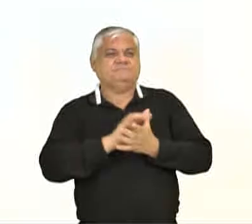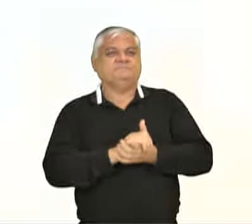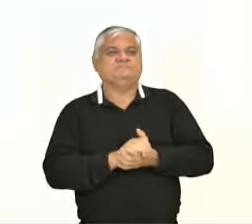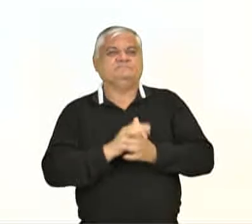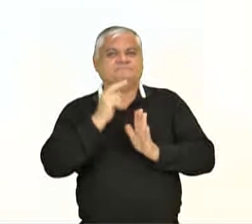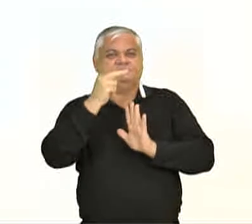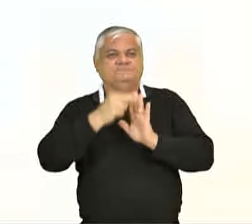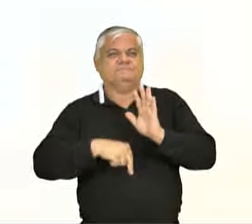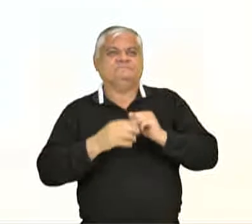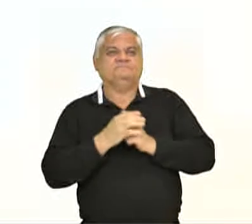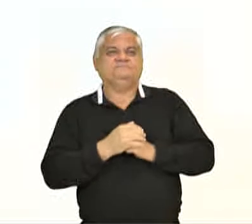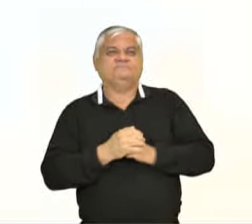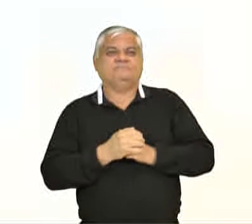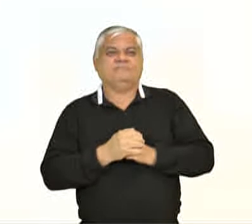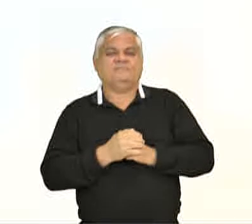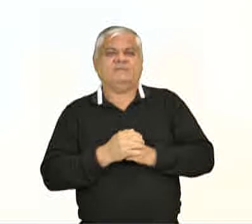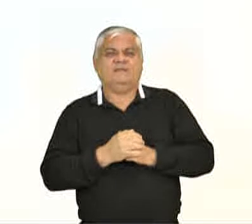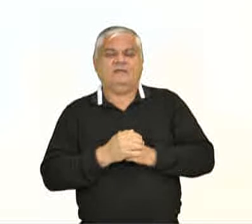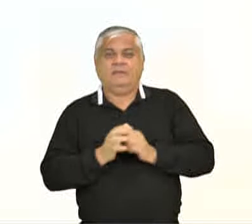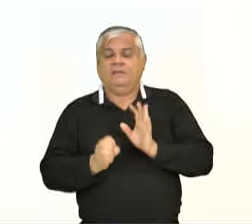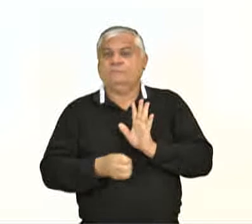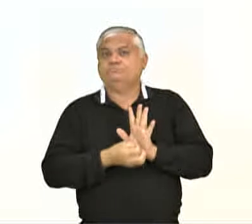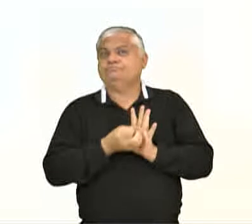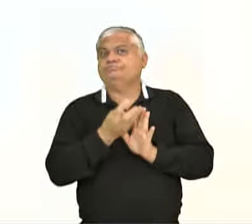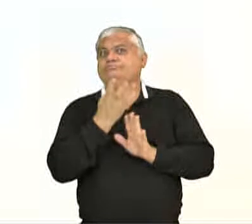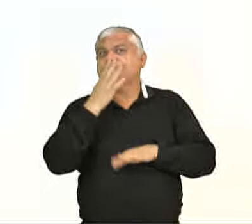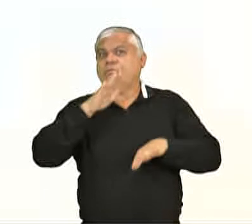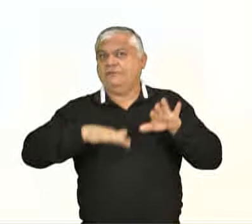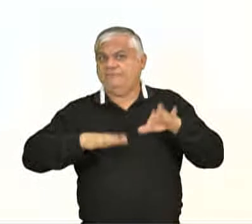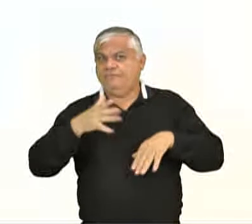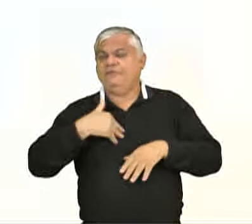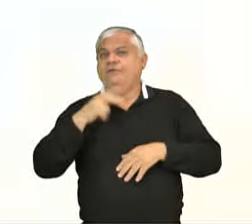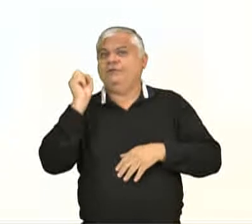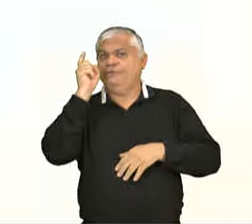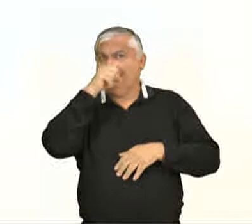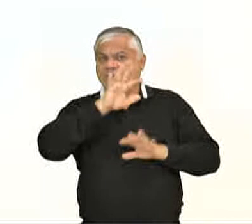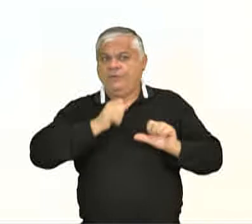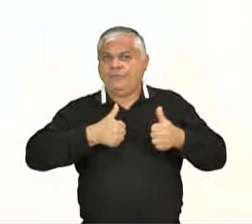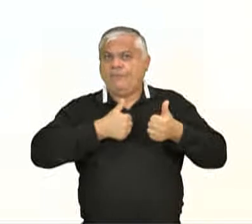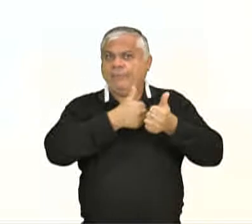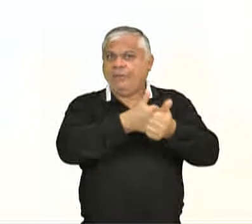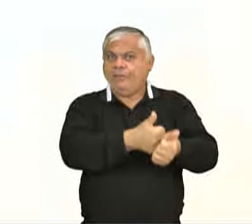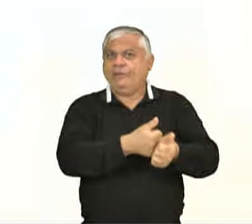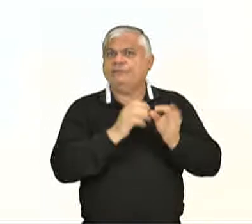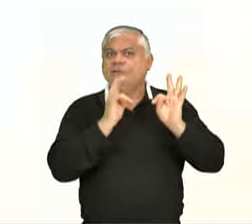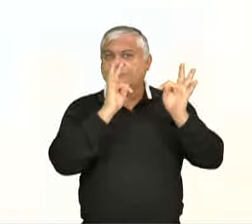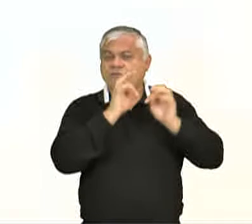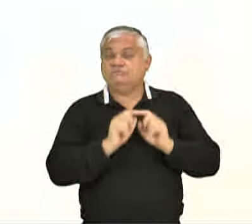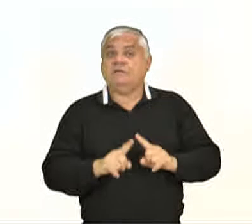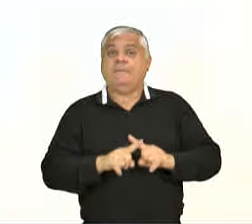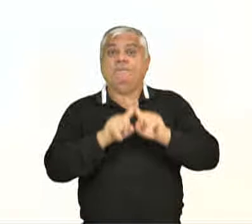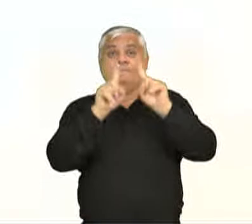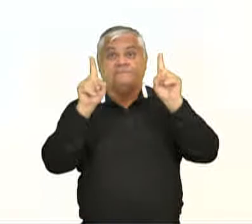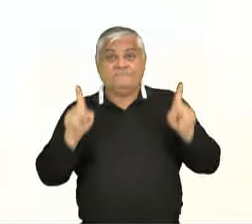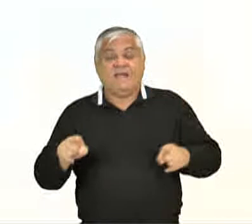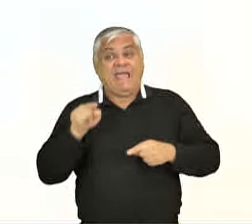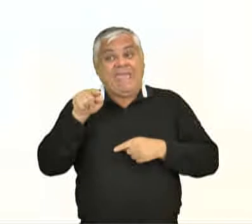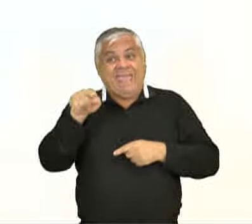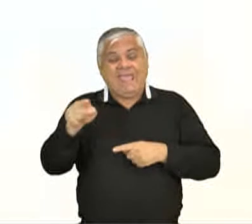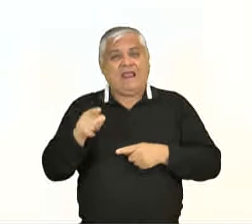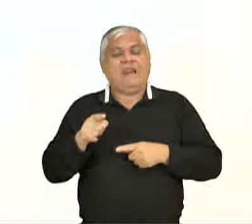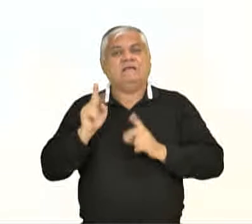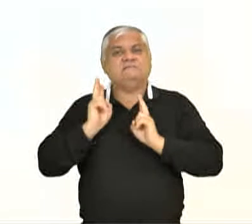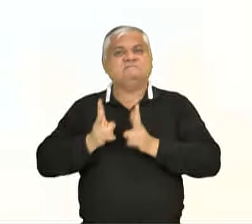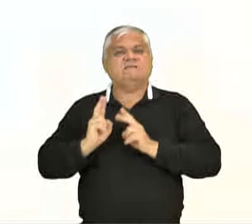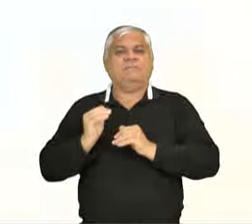ler aqui comigo. Muitas vezes é até difícil acompanhar a tecnologia, pois ela está